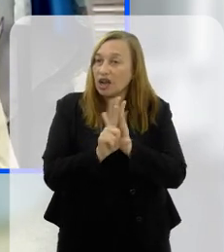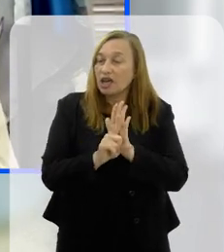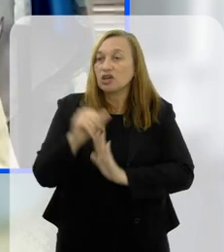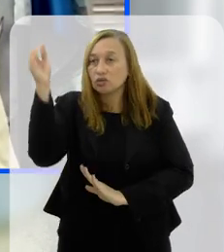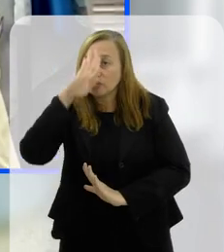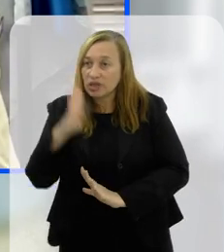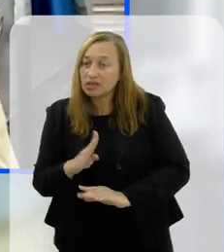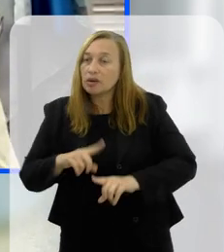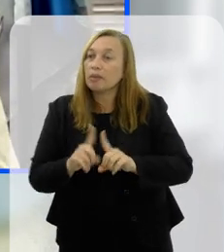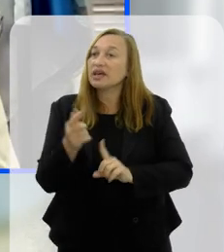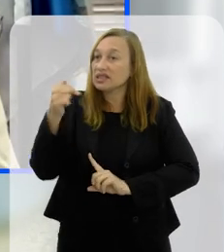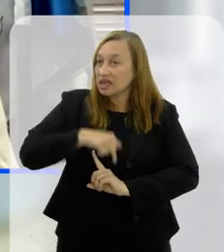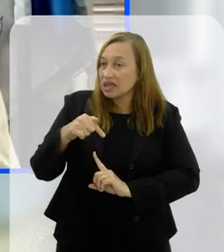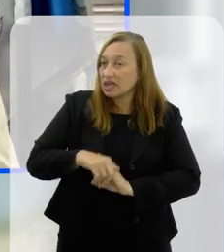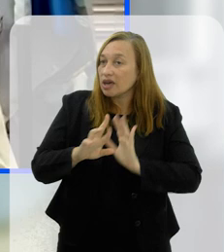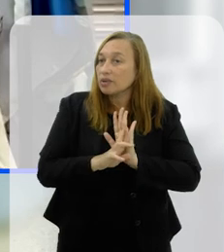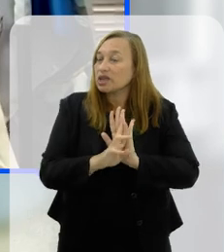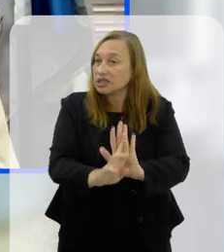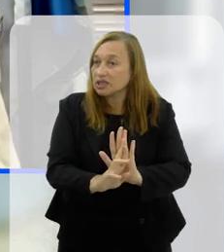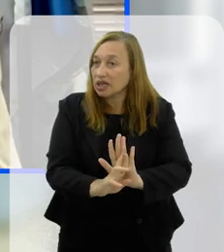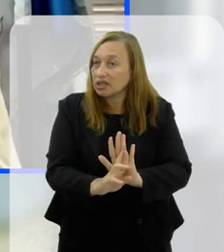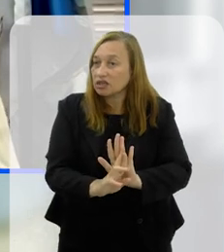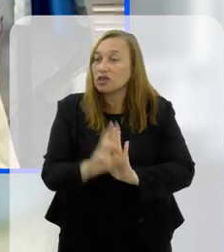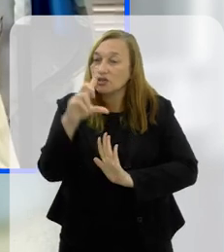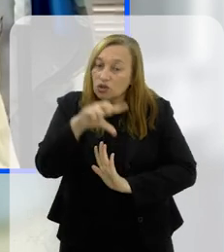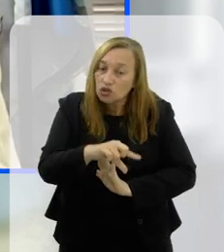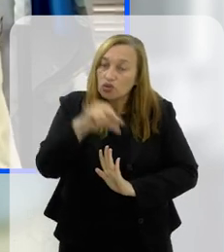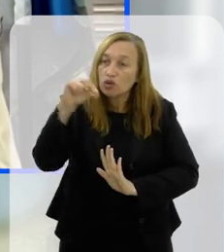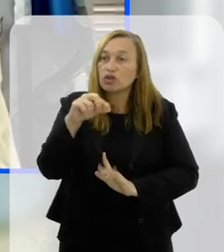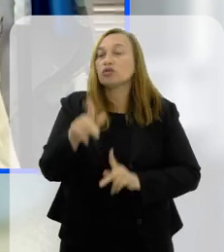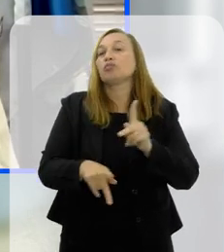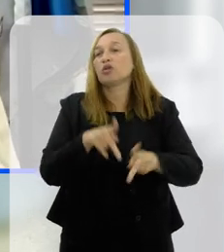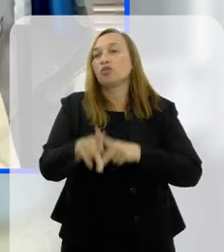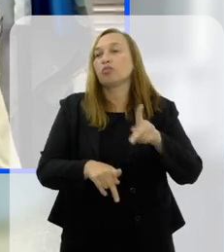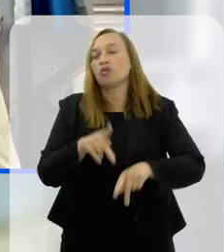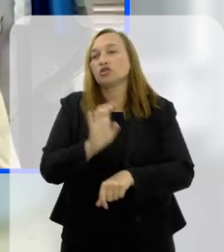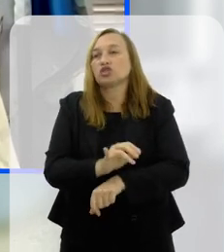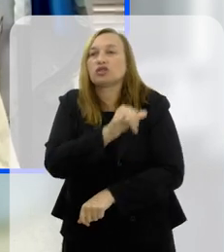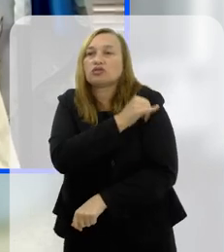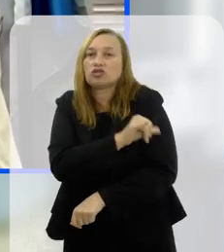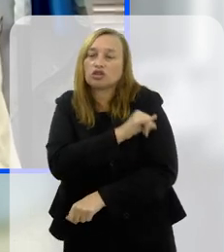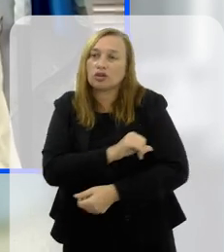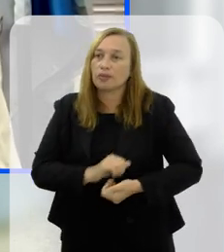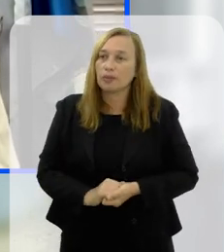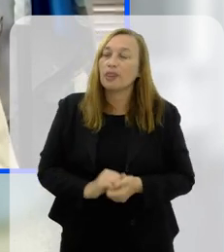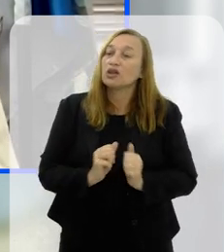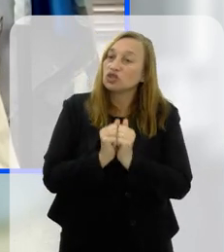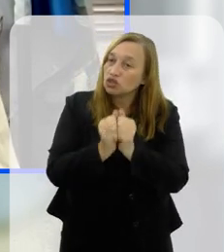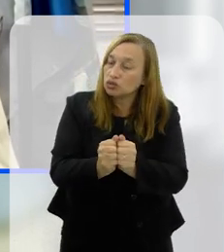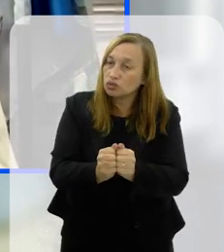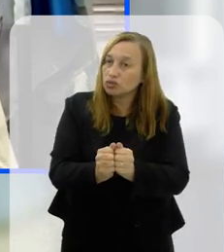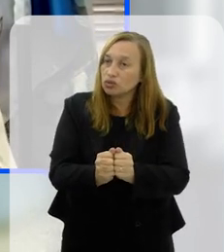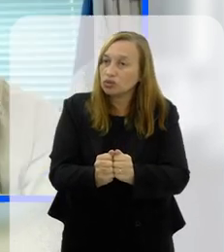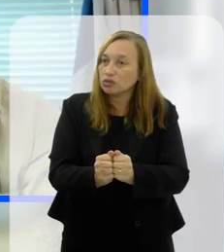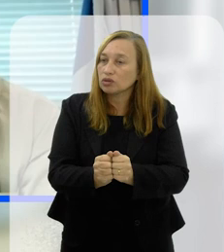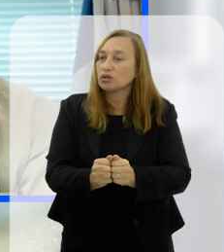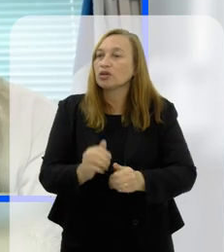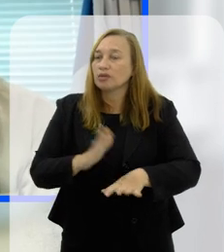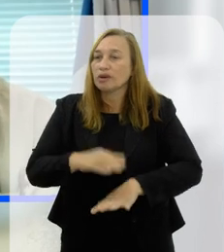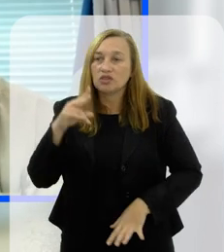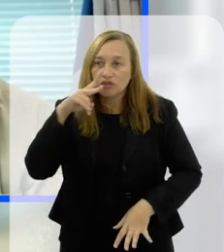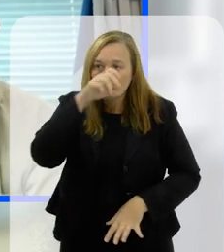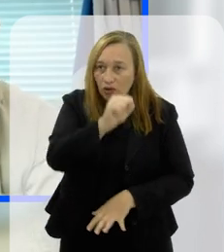aprovar lei do Brasil mas estão aqui representado e foram eleito pelo povo do Estado do Rio de Janeiro tá e